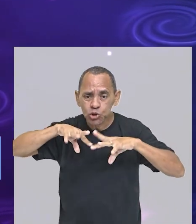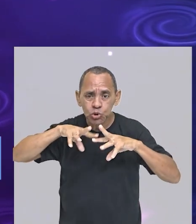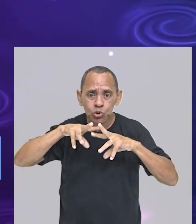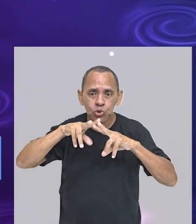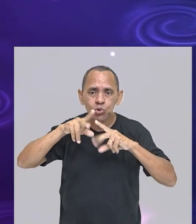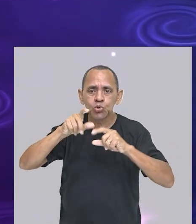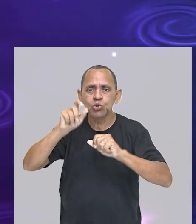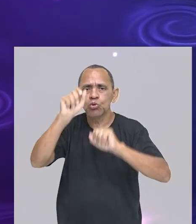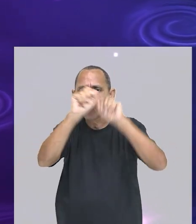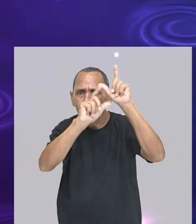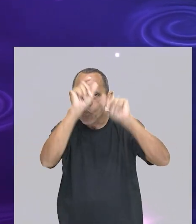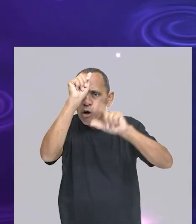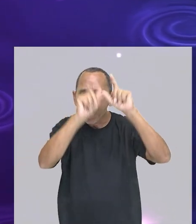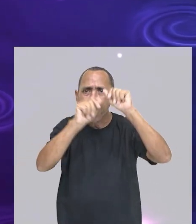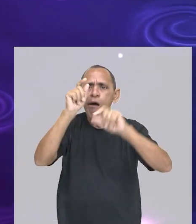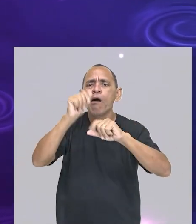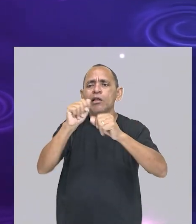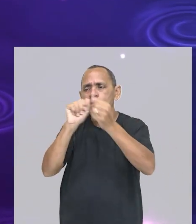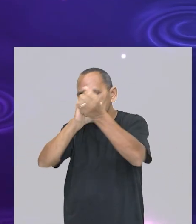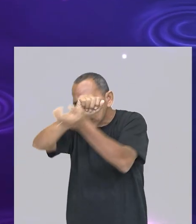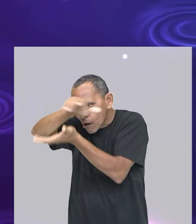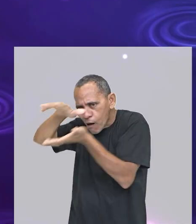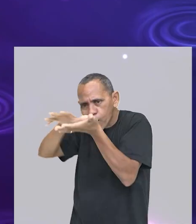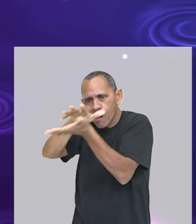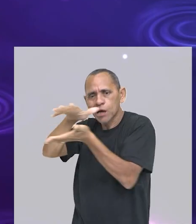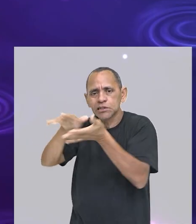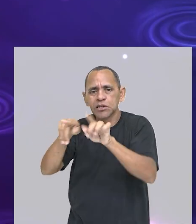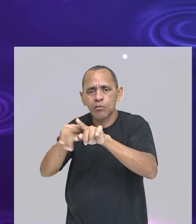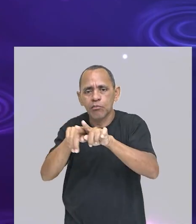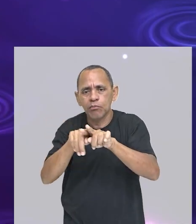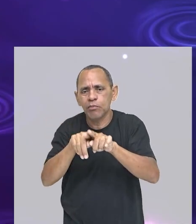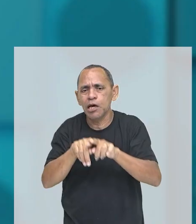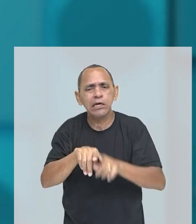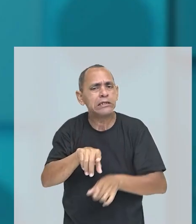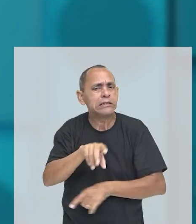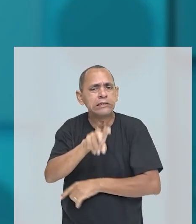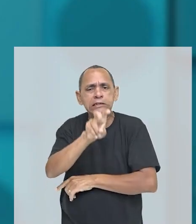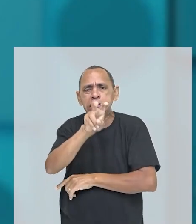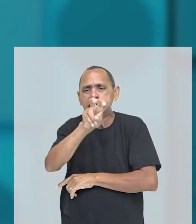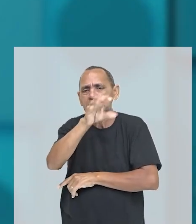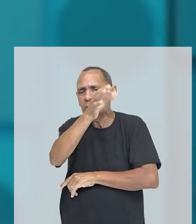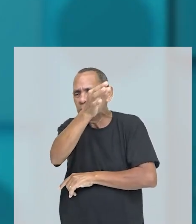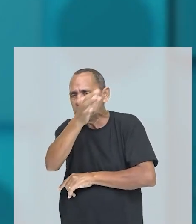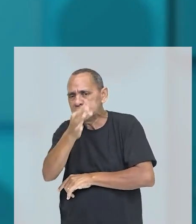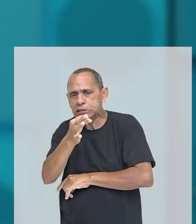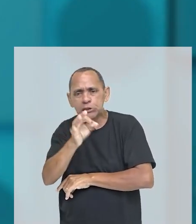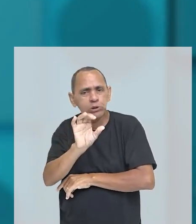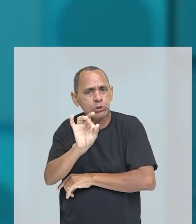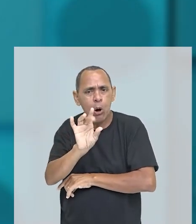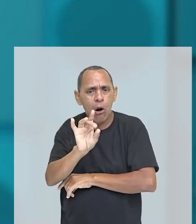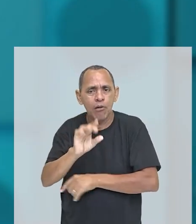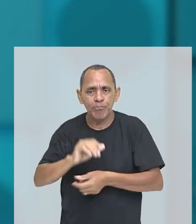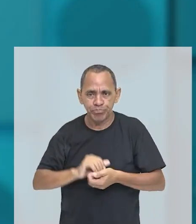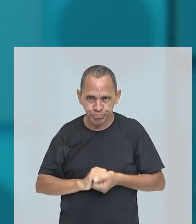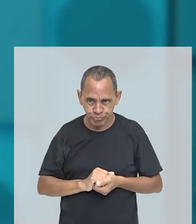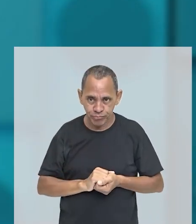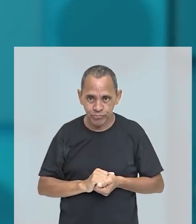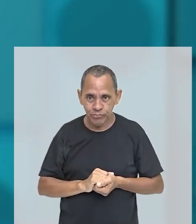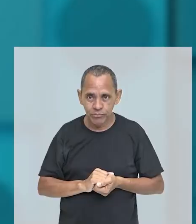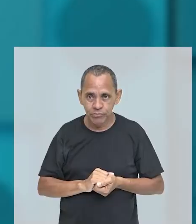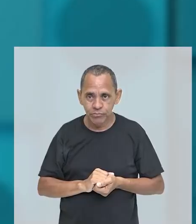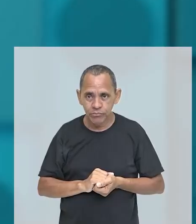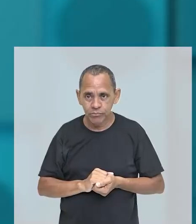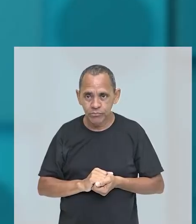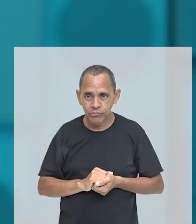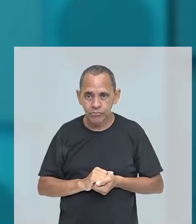estrelas, galáxias, eles compõem apenas 5% do que nós conhecemos do universo. Isso é muito interessante. Então, tudo